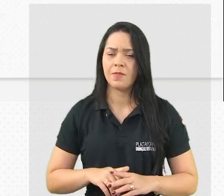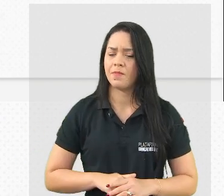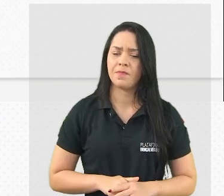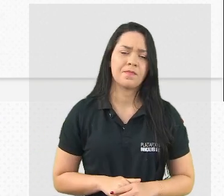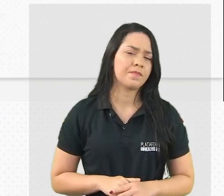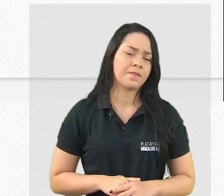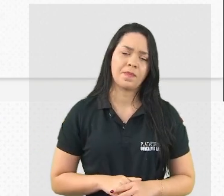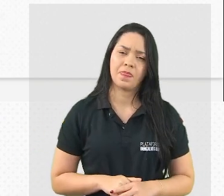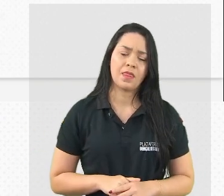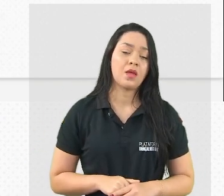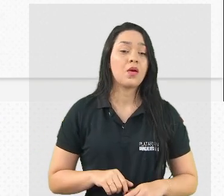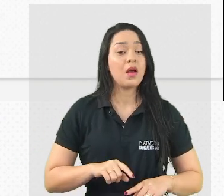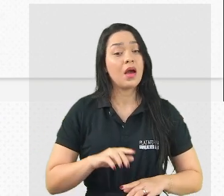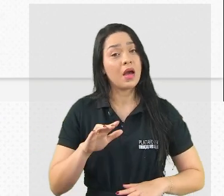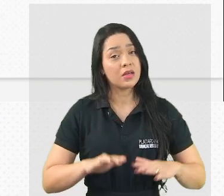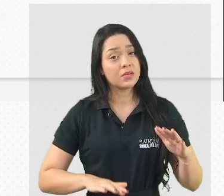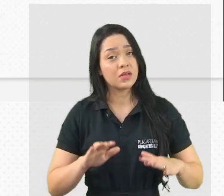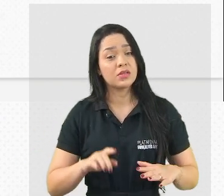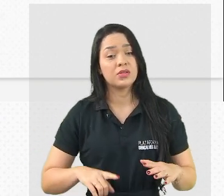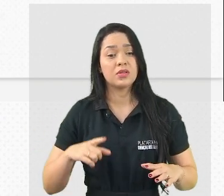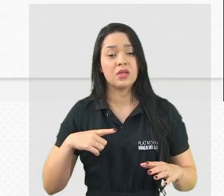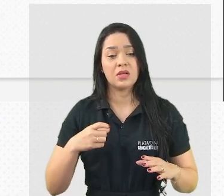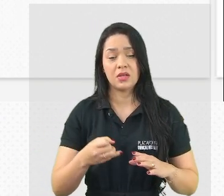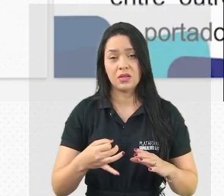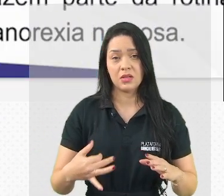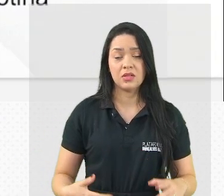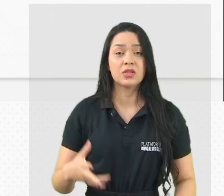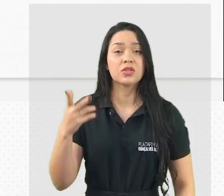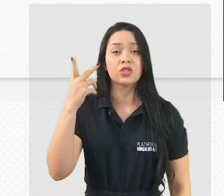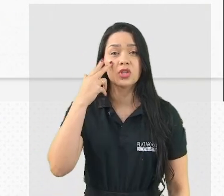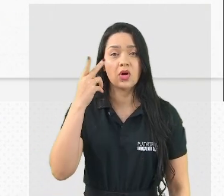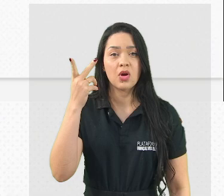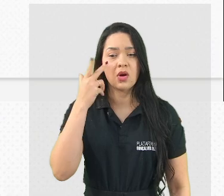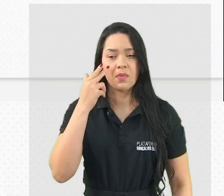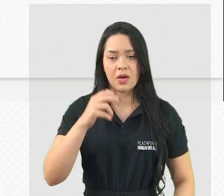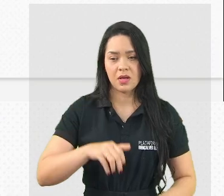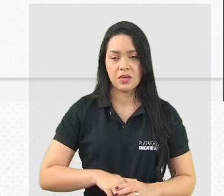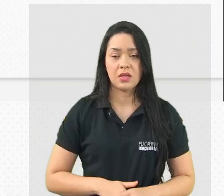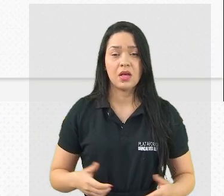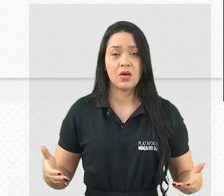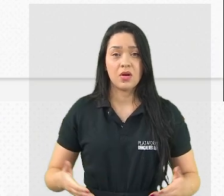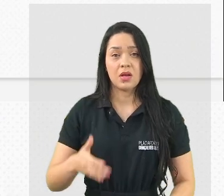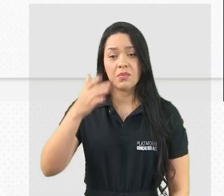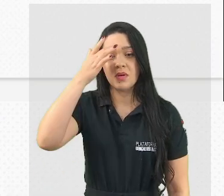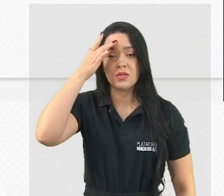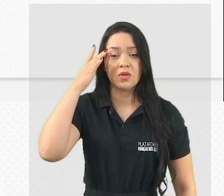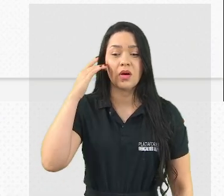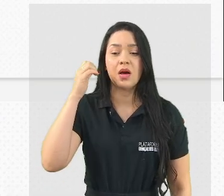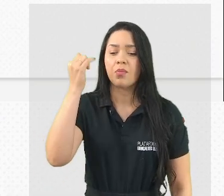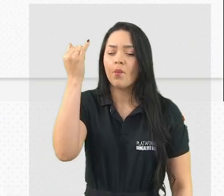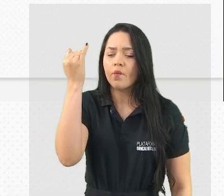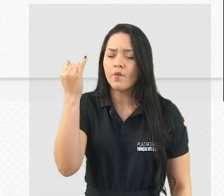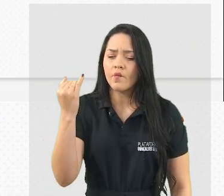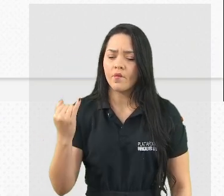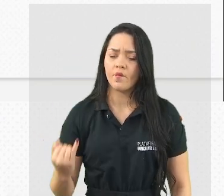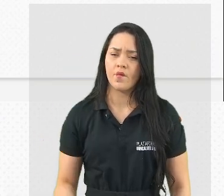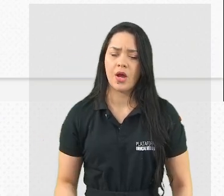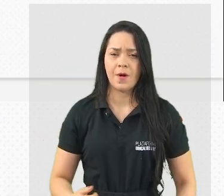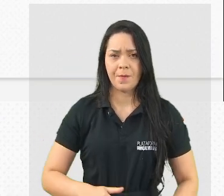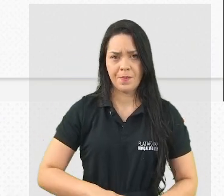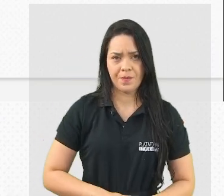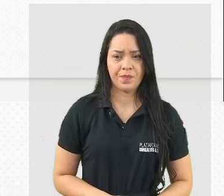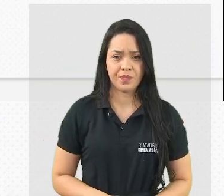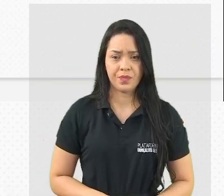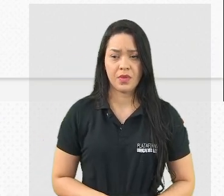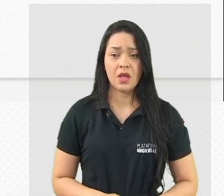pessoa é bulímica. Às vezes ela tem as características normais. Vamos agora para a pessoa anoréxica. As pessoas de